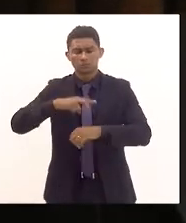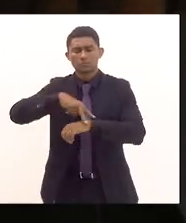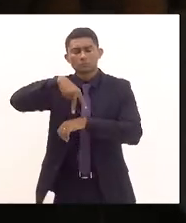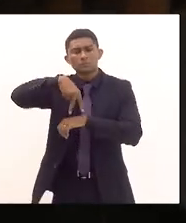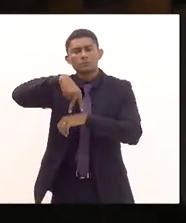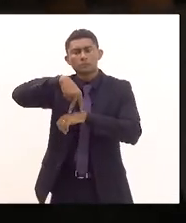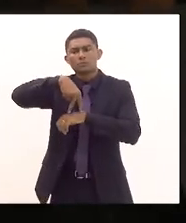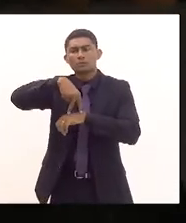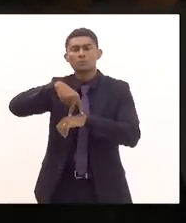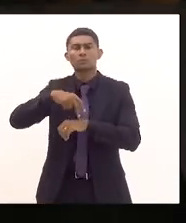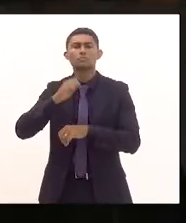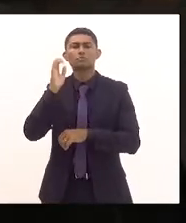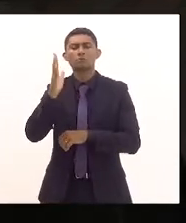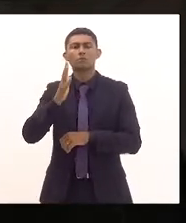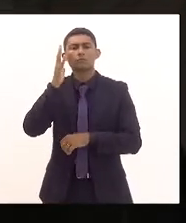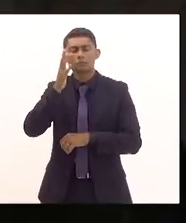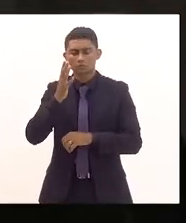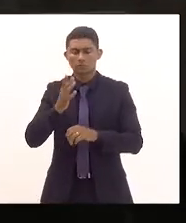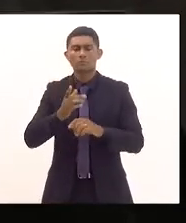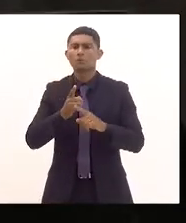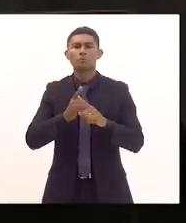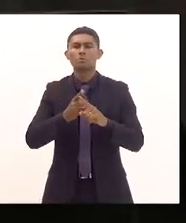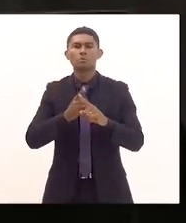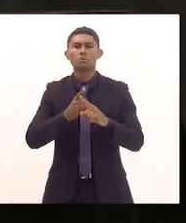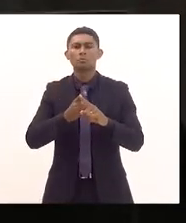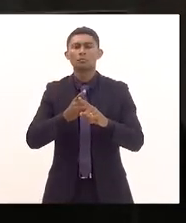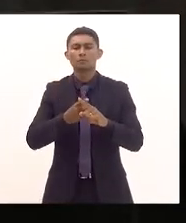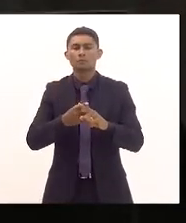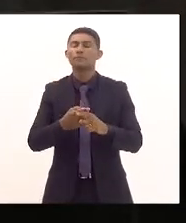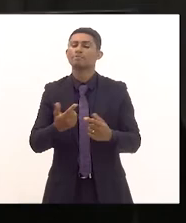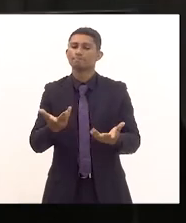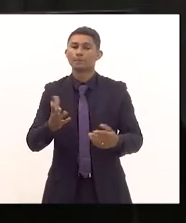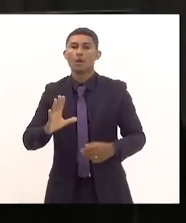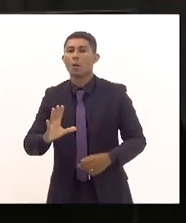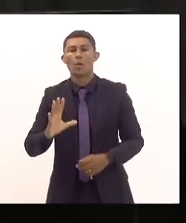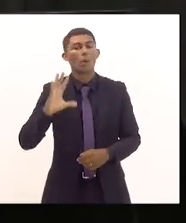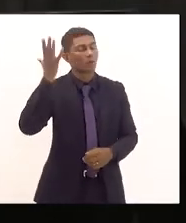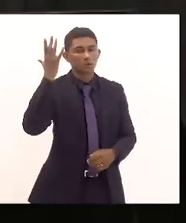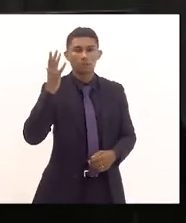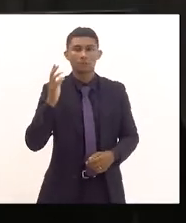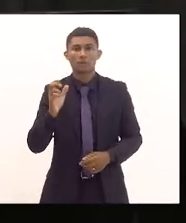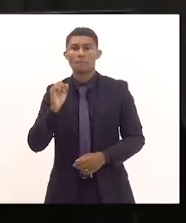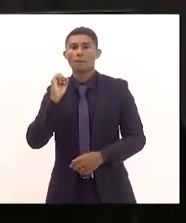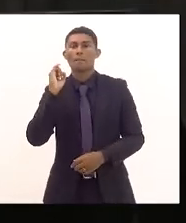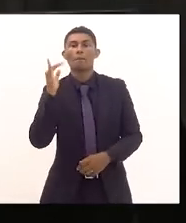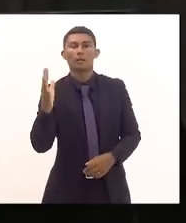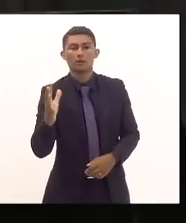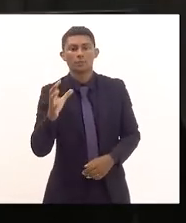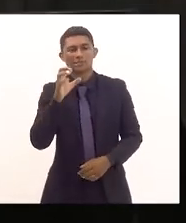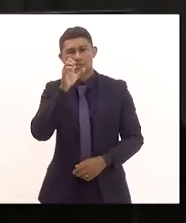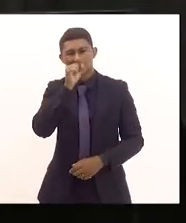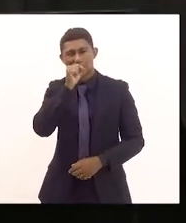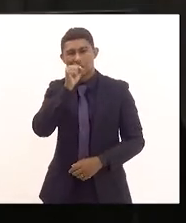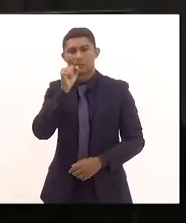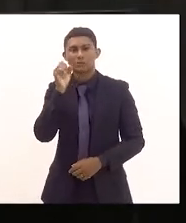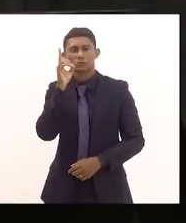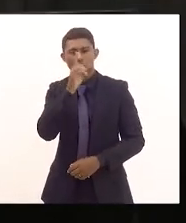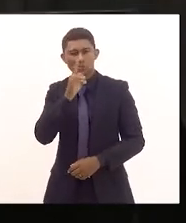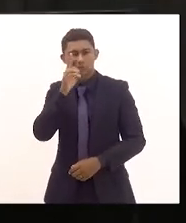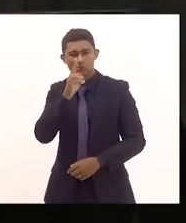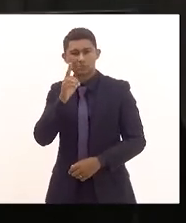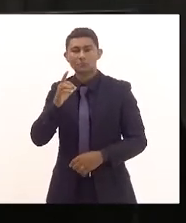traz nesse momento A Tribuna é um fato que ocorreu na madrugada de sábado para domingo em Cabo Frio